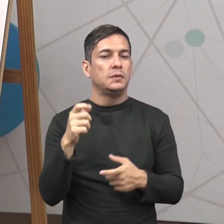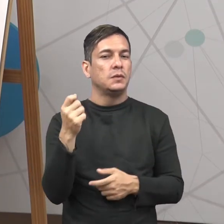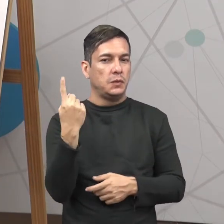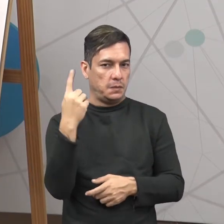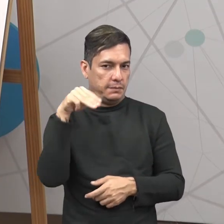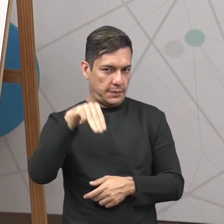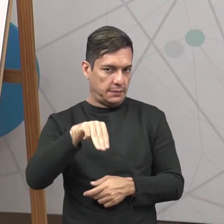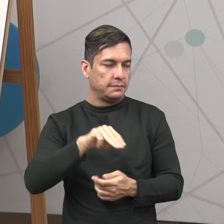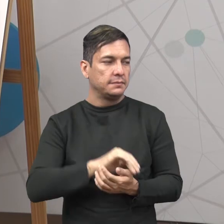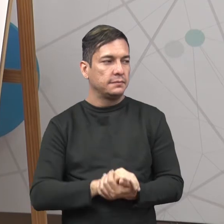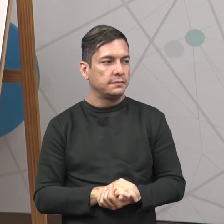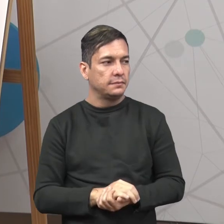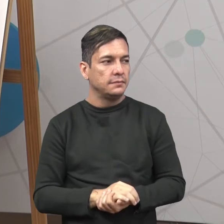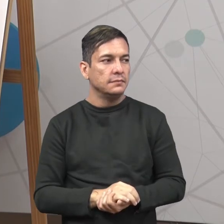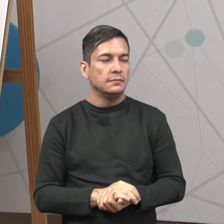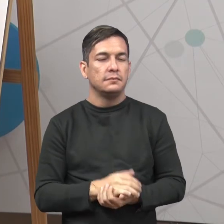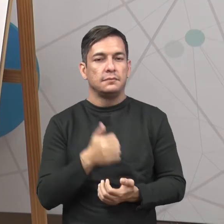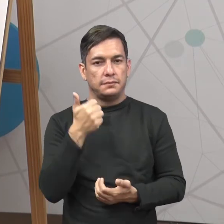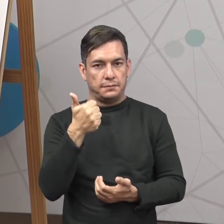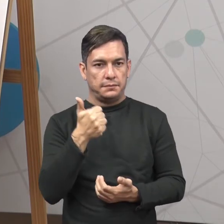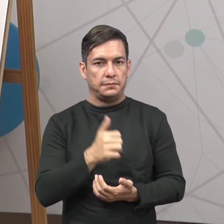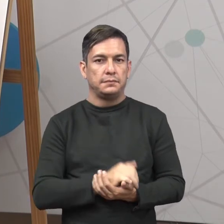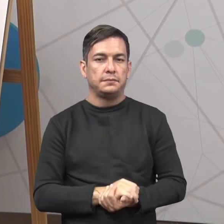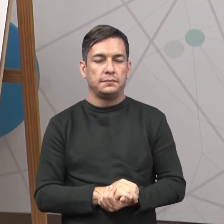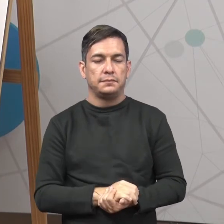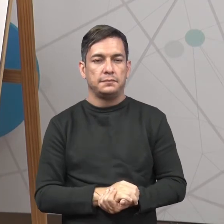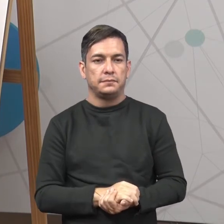1 metro. Muito bem.